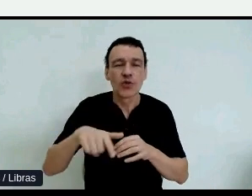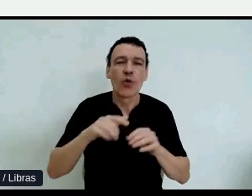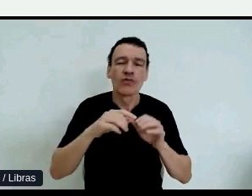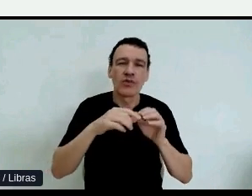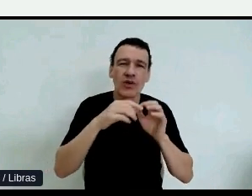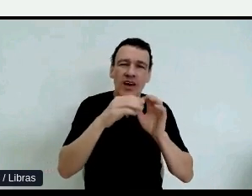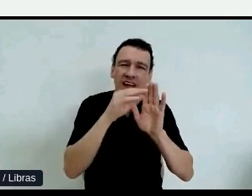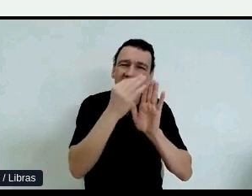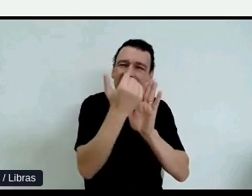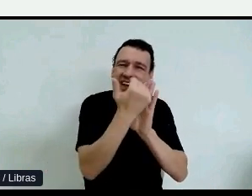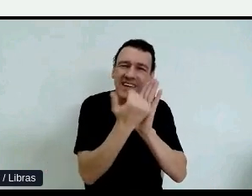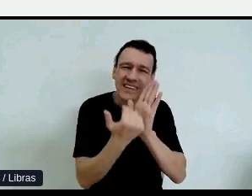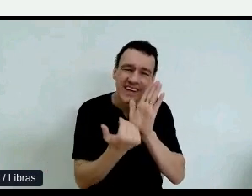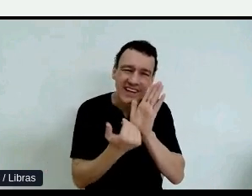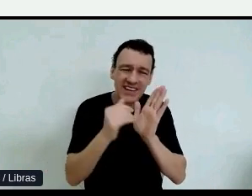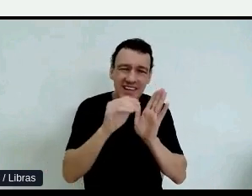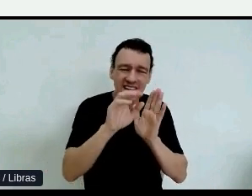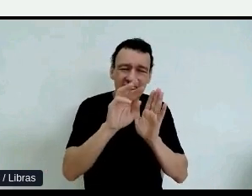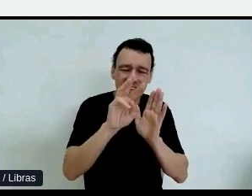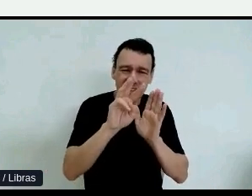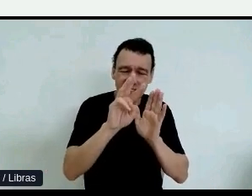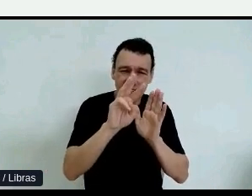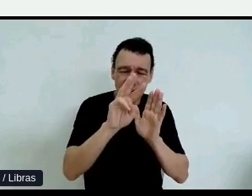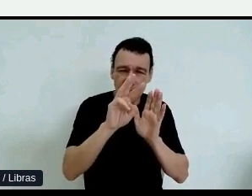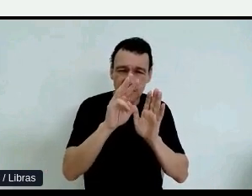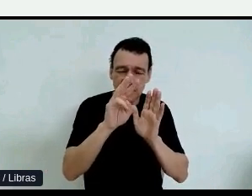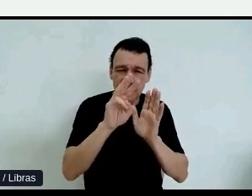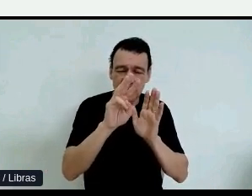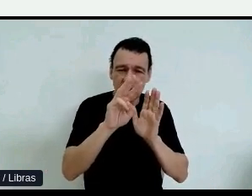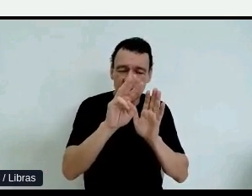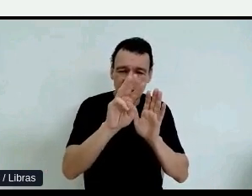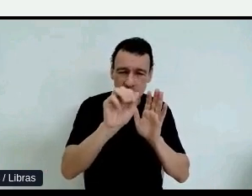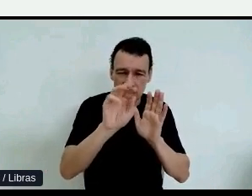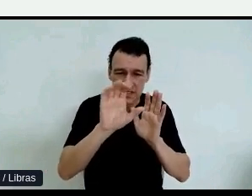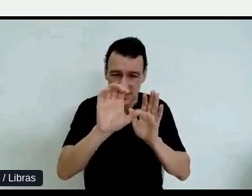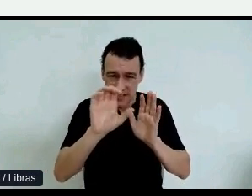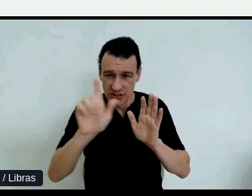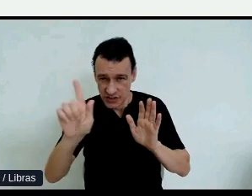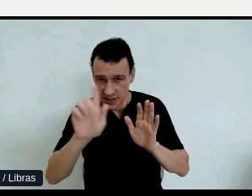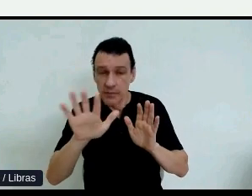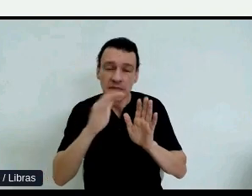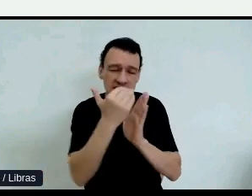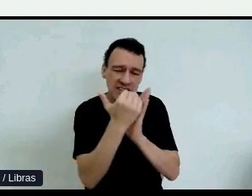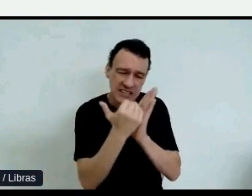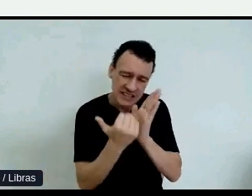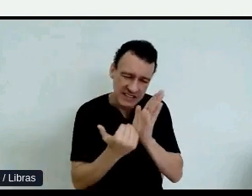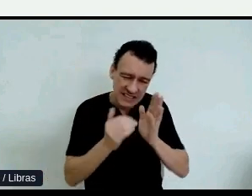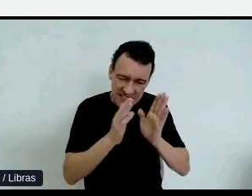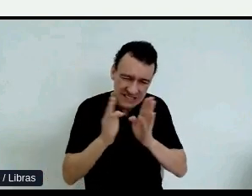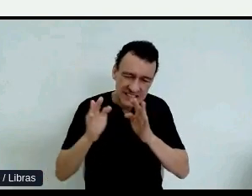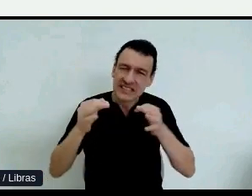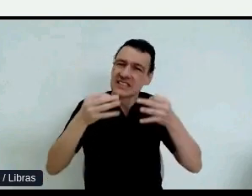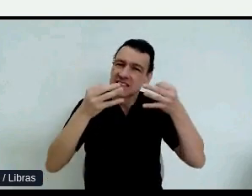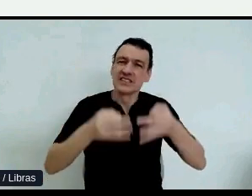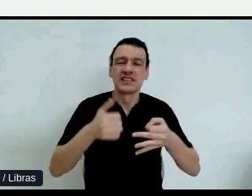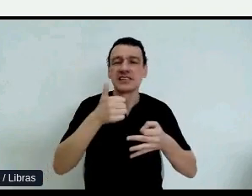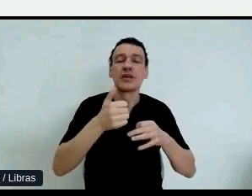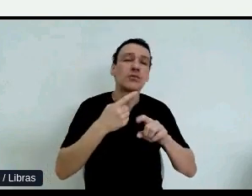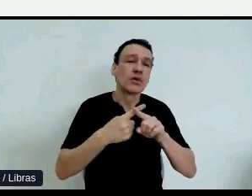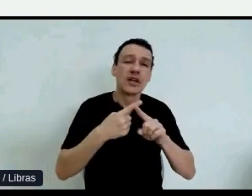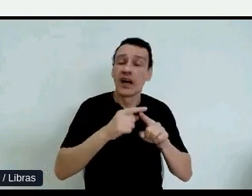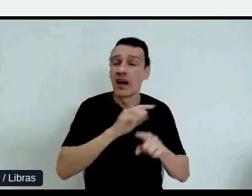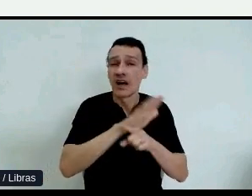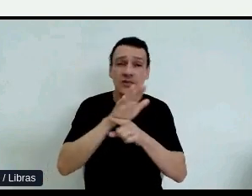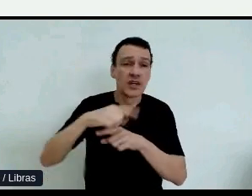forma que fique fácil e que não onere as pessoas e permita esse acompanhamento, né, da evolução dos itens.